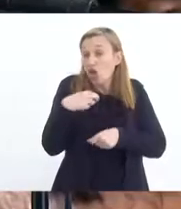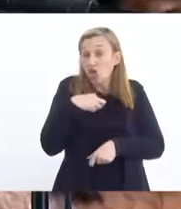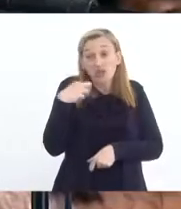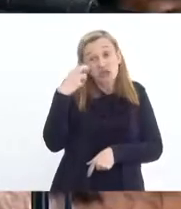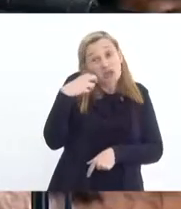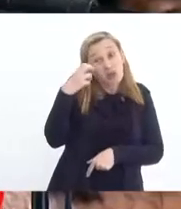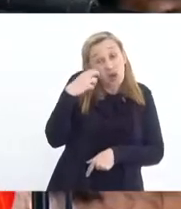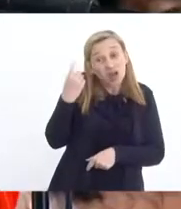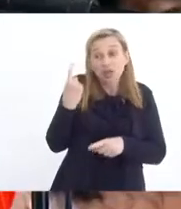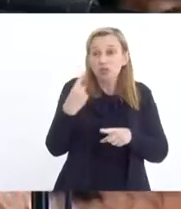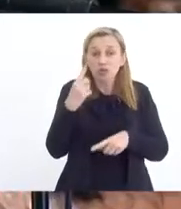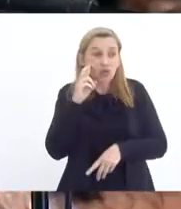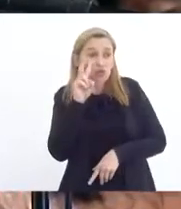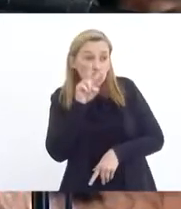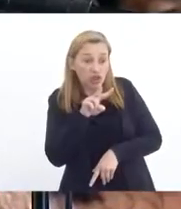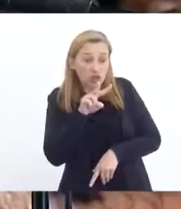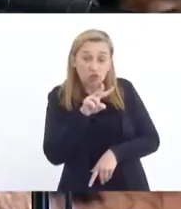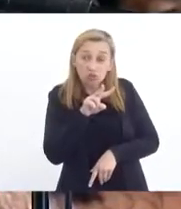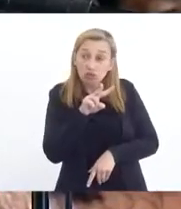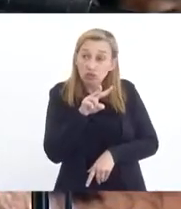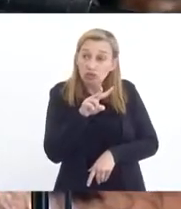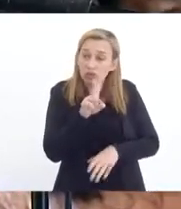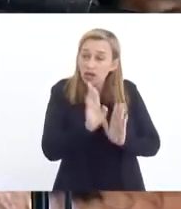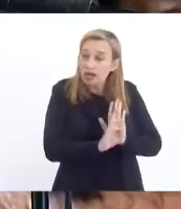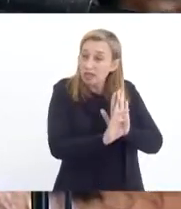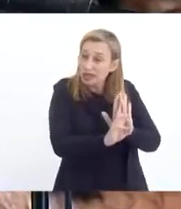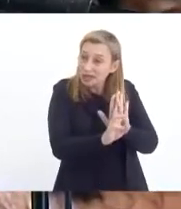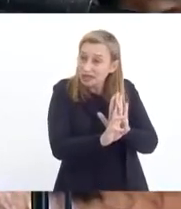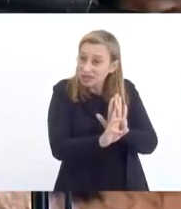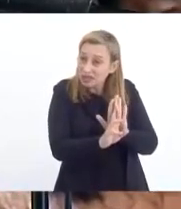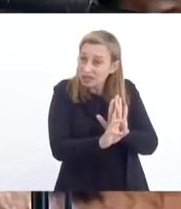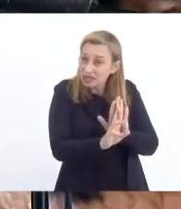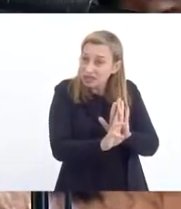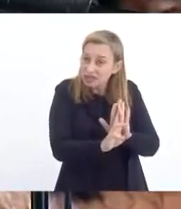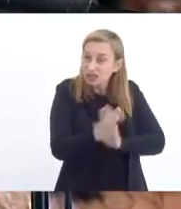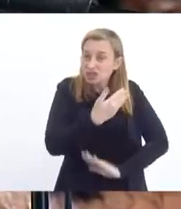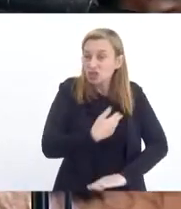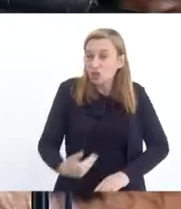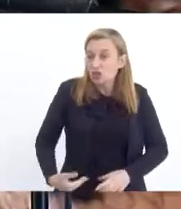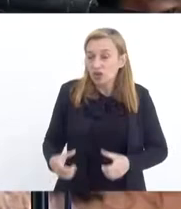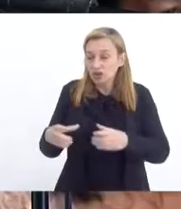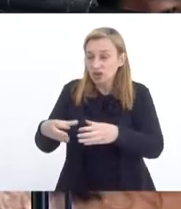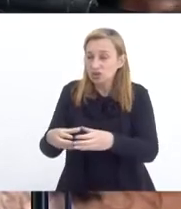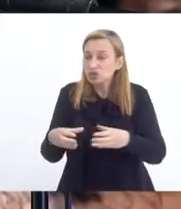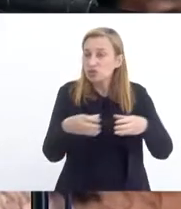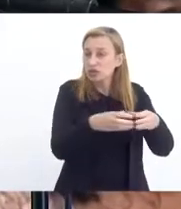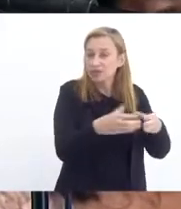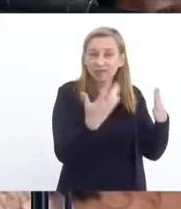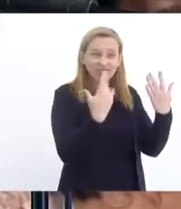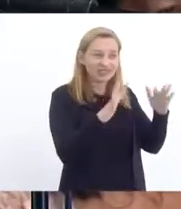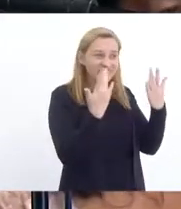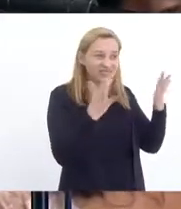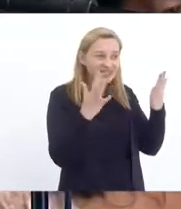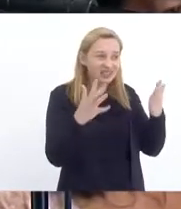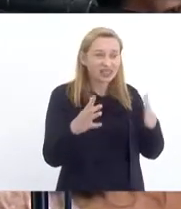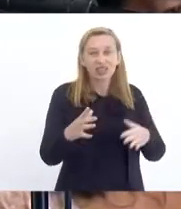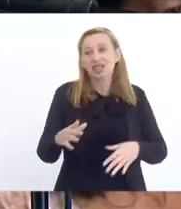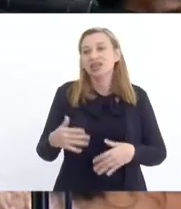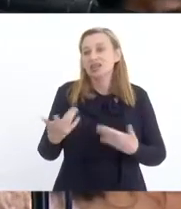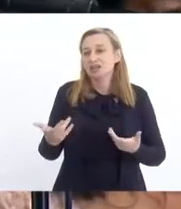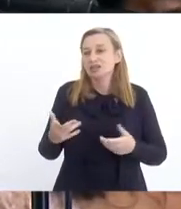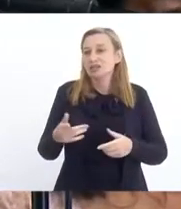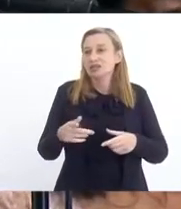envergonhado quando eu vejo ainda representantes dos governos regionais batendo palma para a atual gestão da Petrobras,